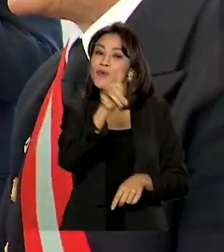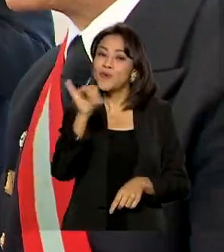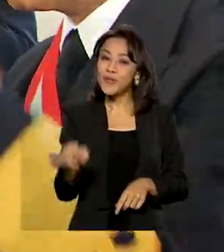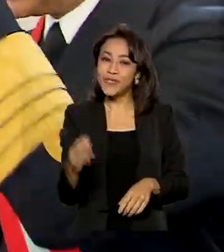marinha brasileira